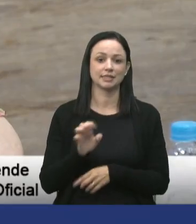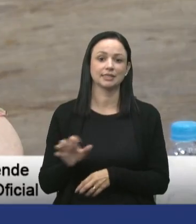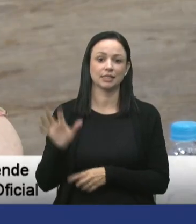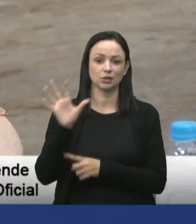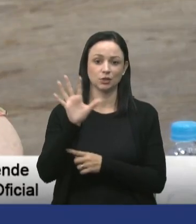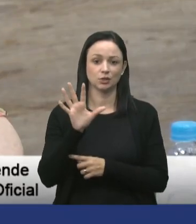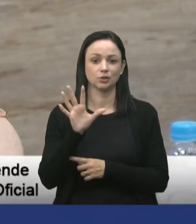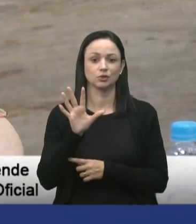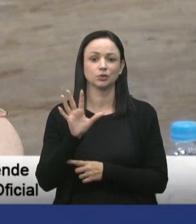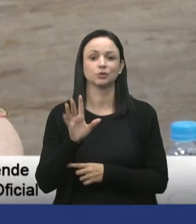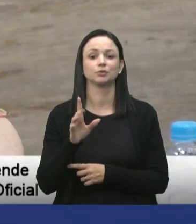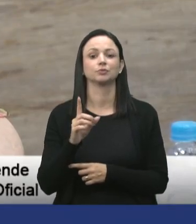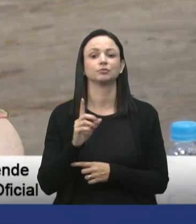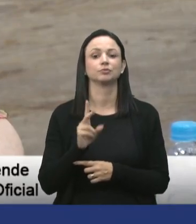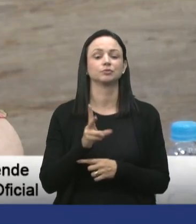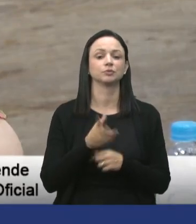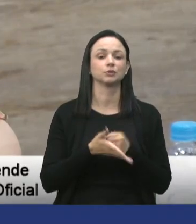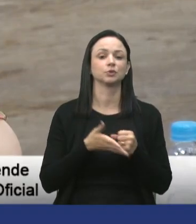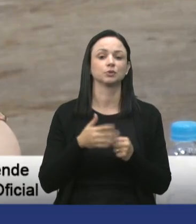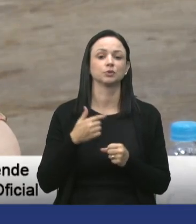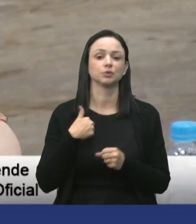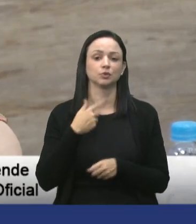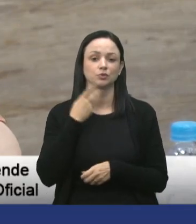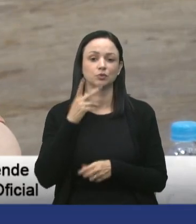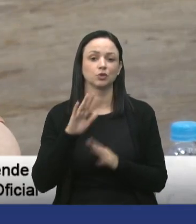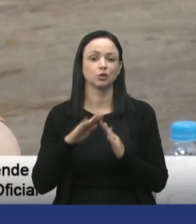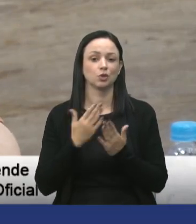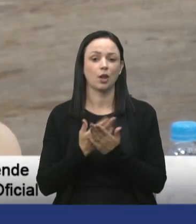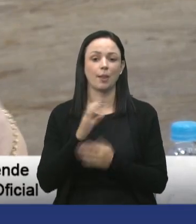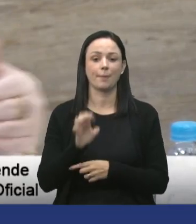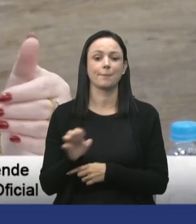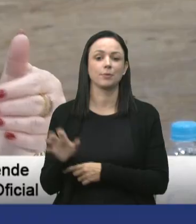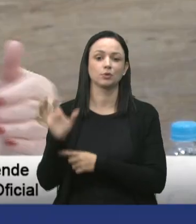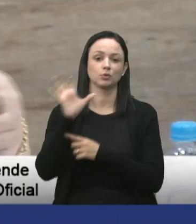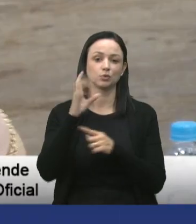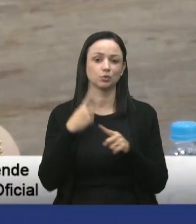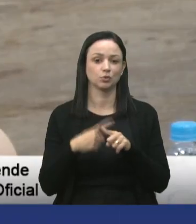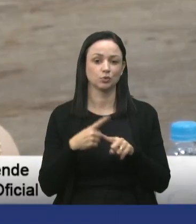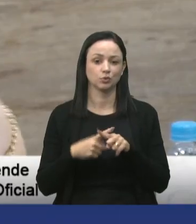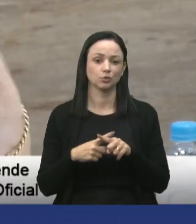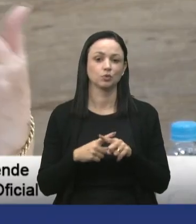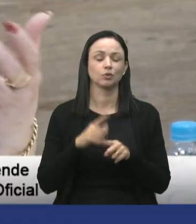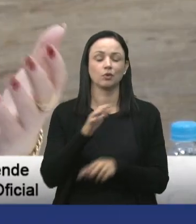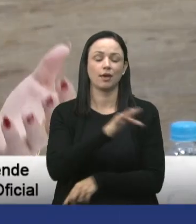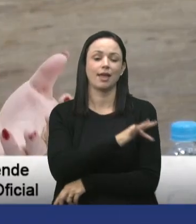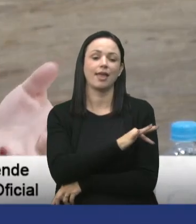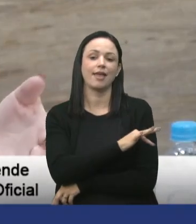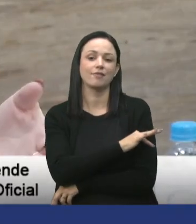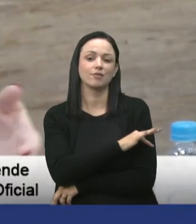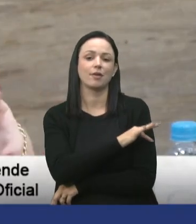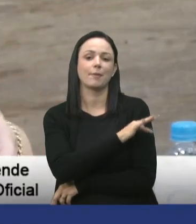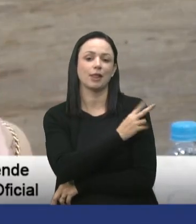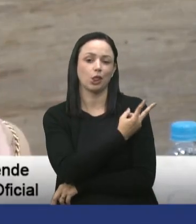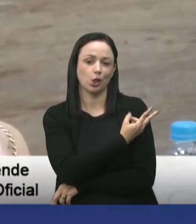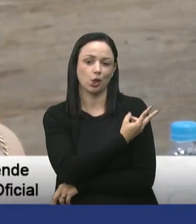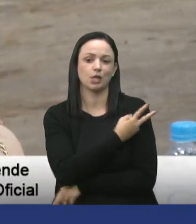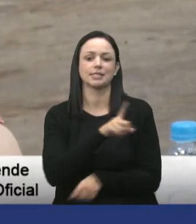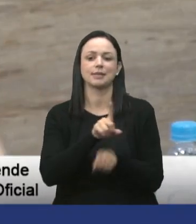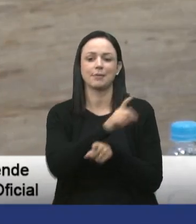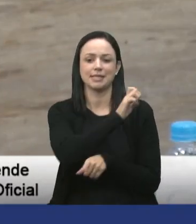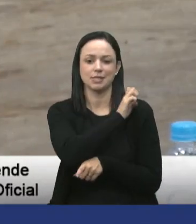estaduais, basicamente, e eu digo as escolas estaduais por conta de ser o Fundamental 2 e o ensino médio,